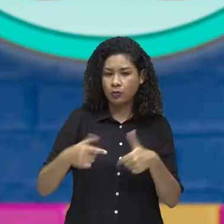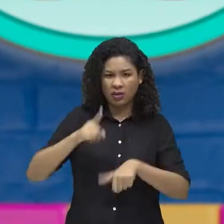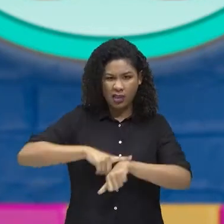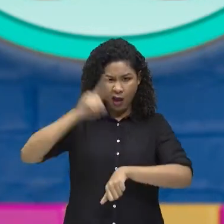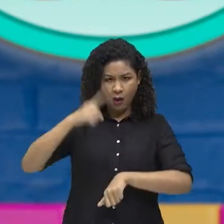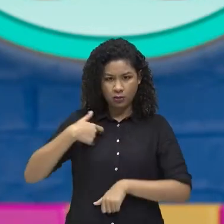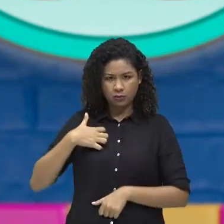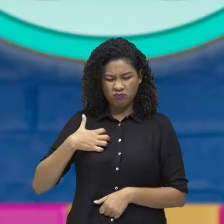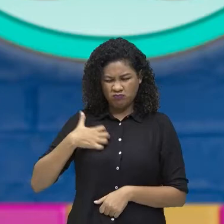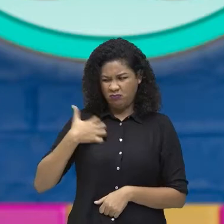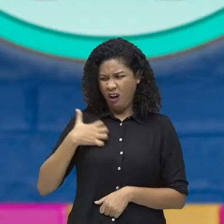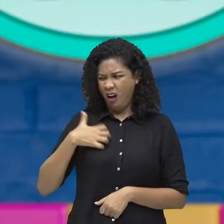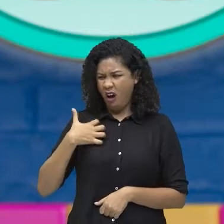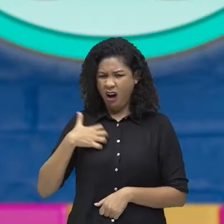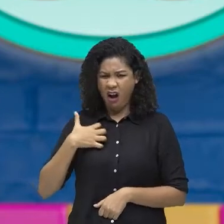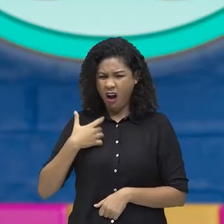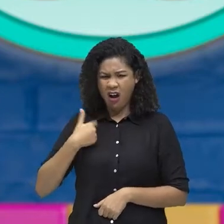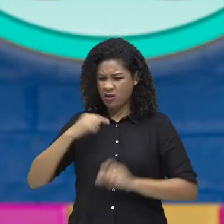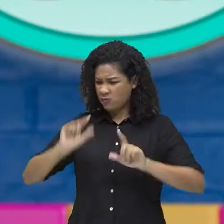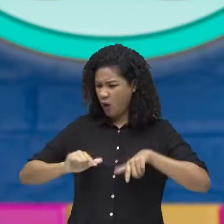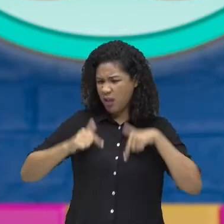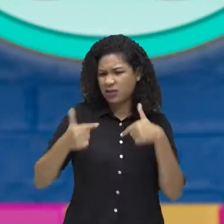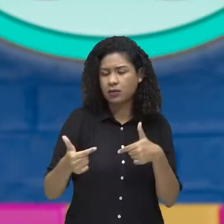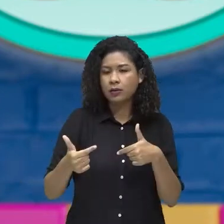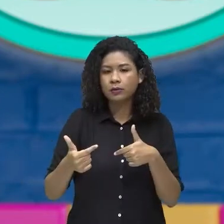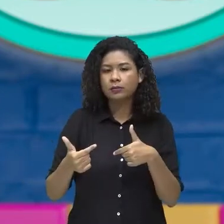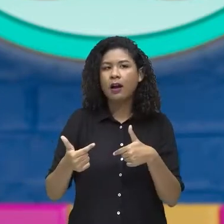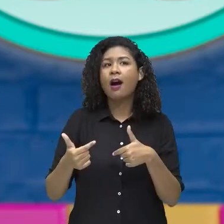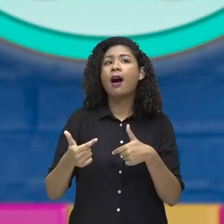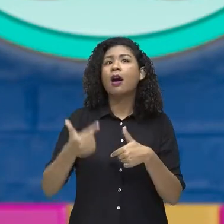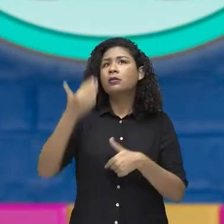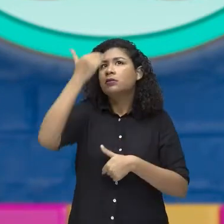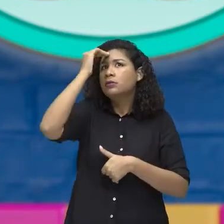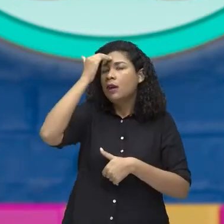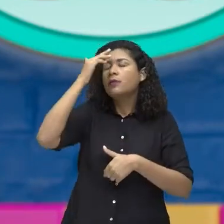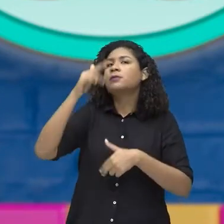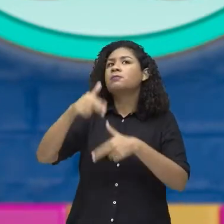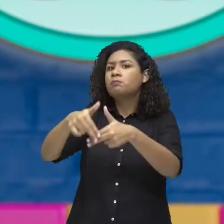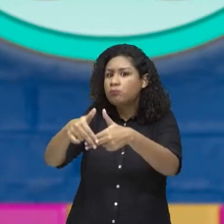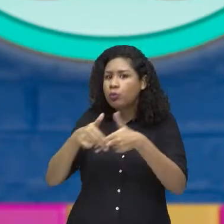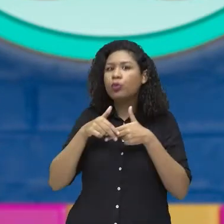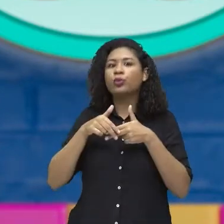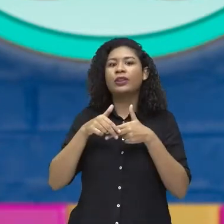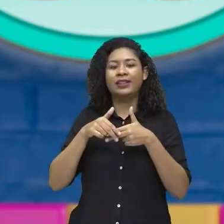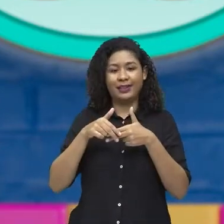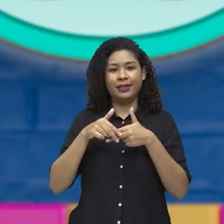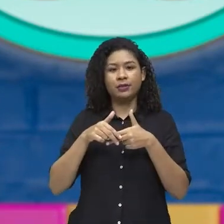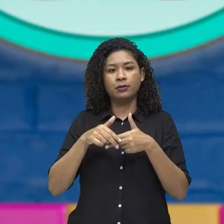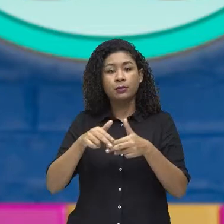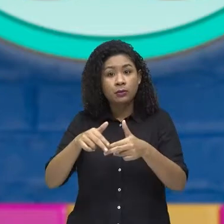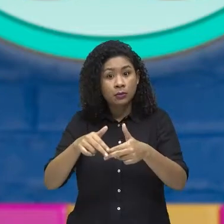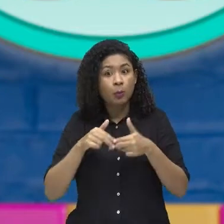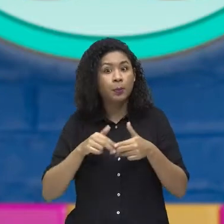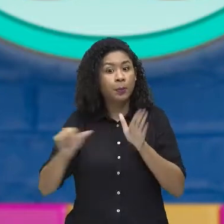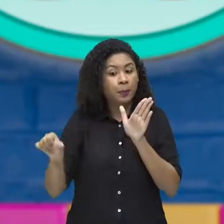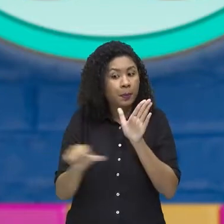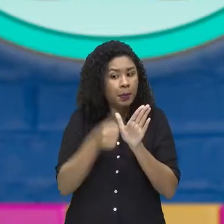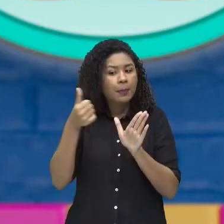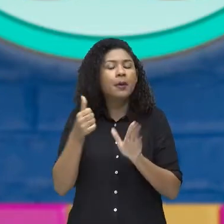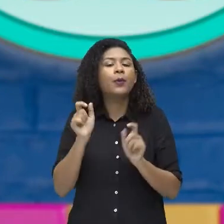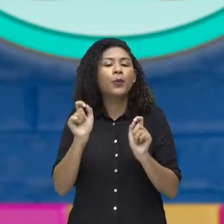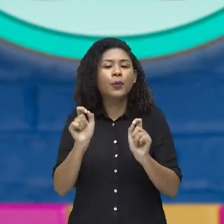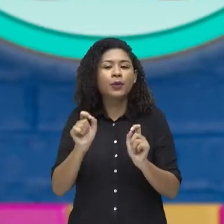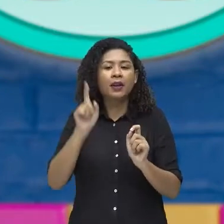raiva, como eu ajo às vezes quando estou triste. O primeiro processo da gente conseguir administrar as coisas que a gente sente